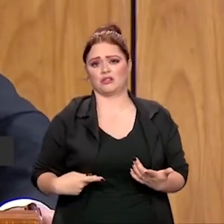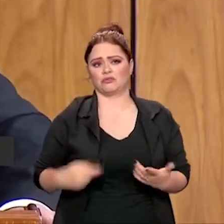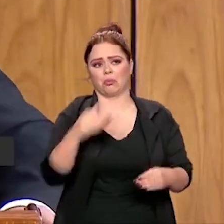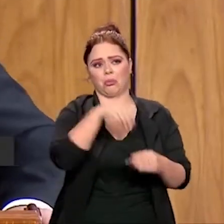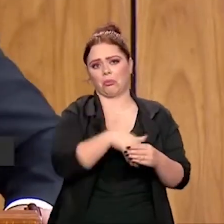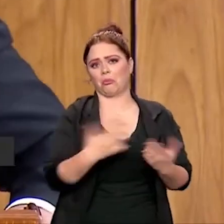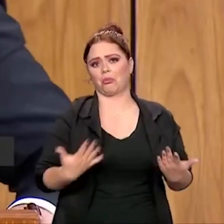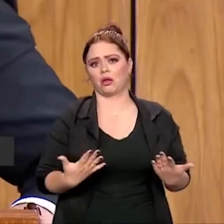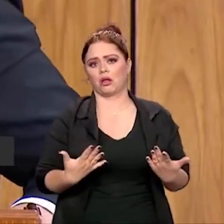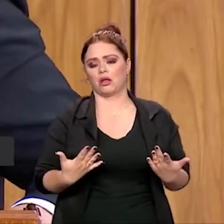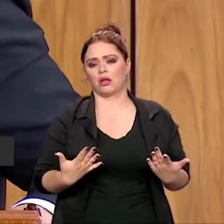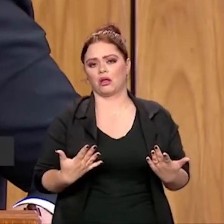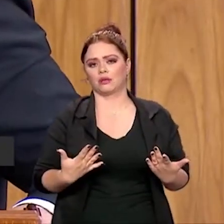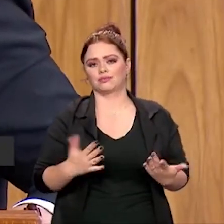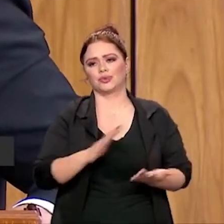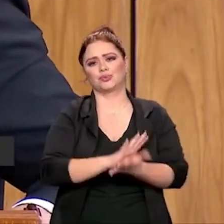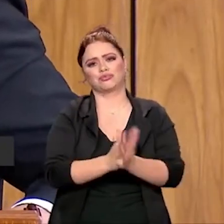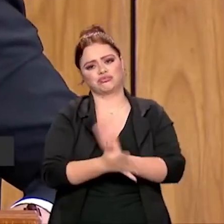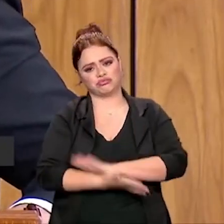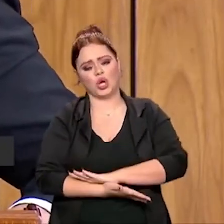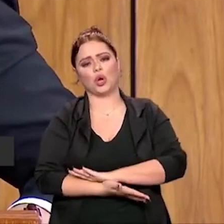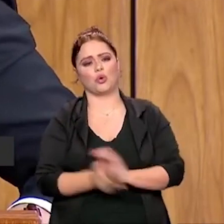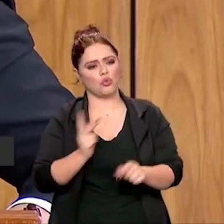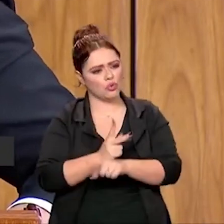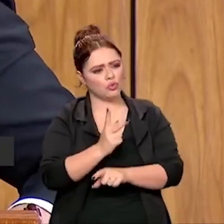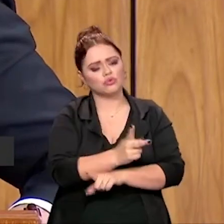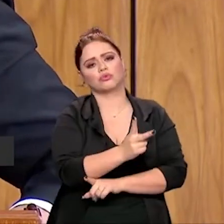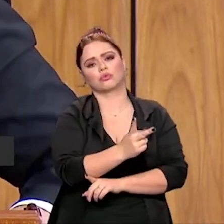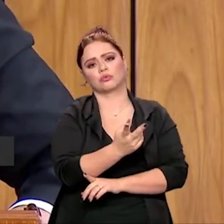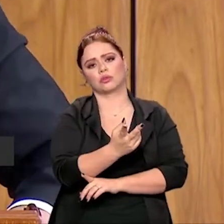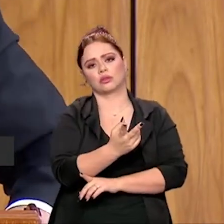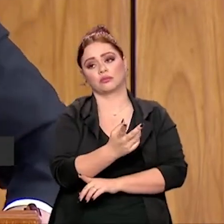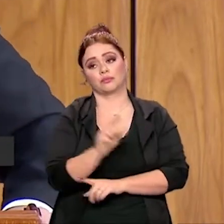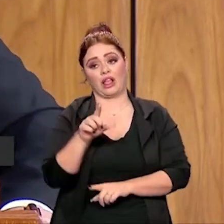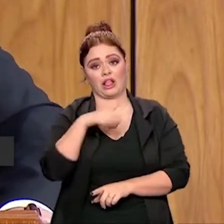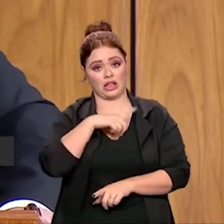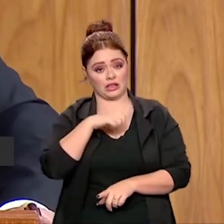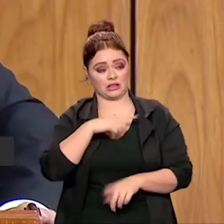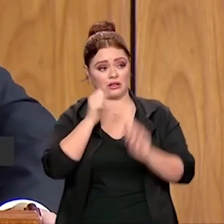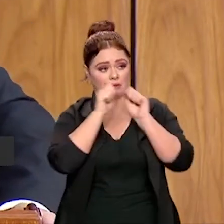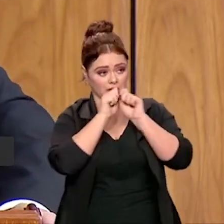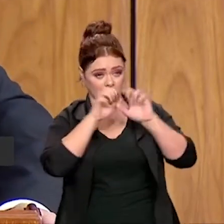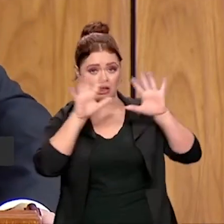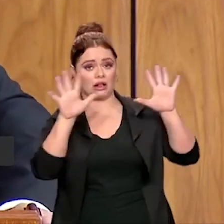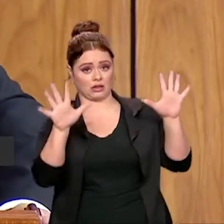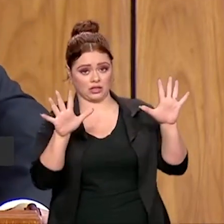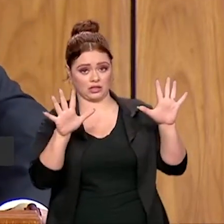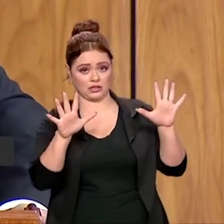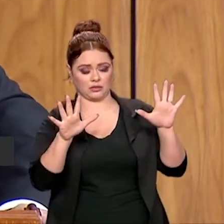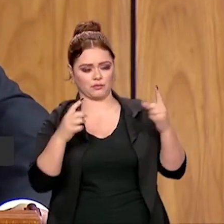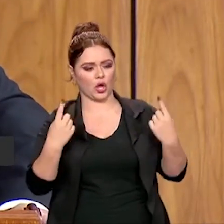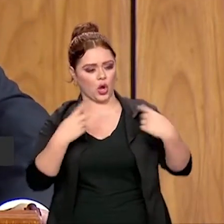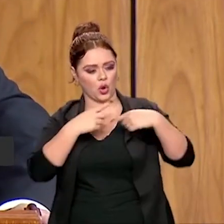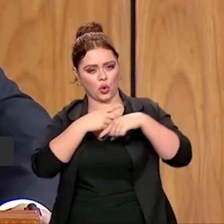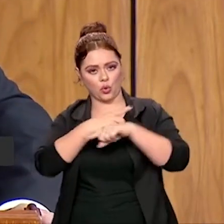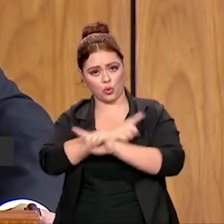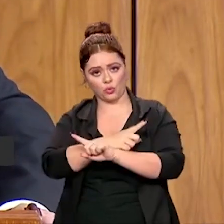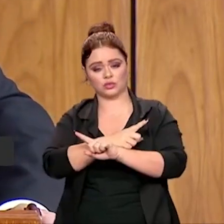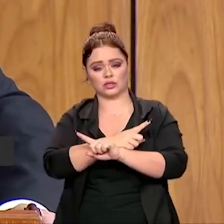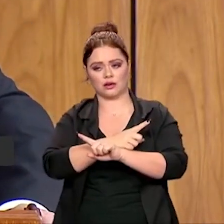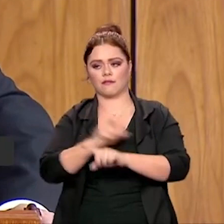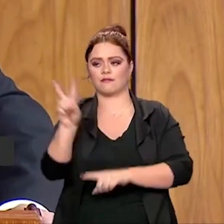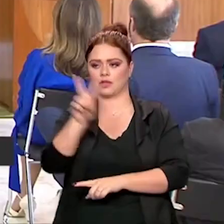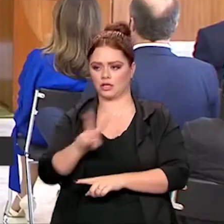e o preconceito continua ainda você tem clareza que o preconceito contra Venezuela é muito